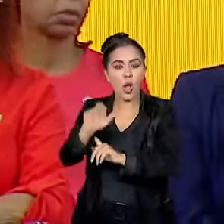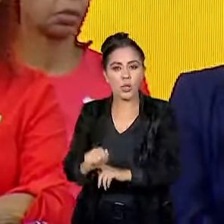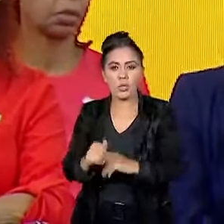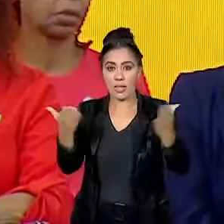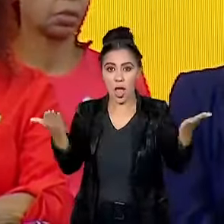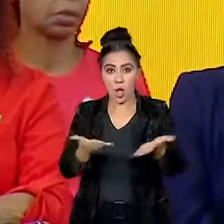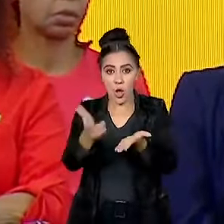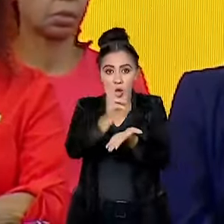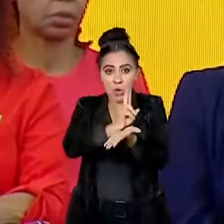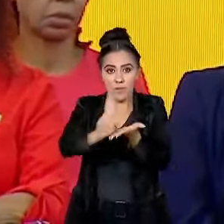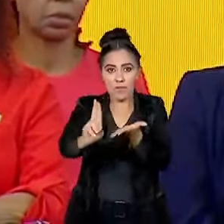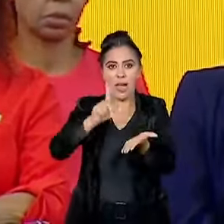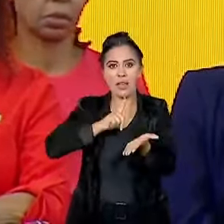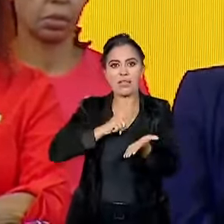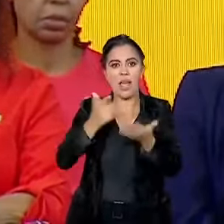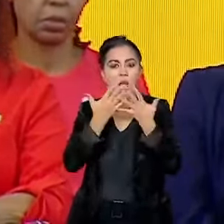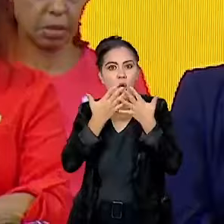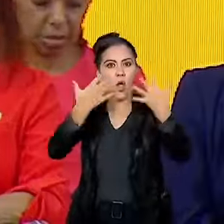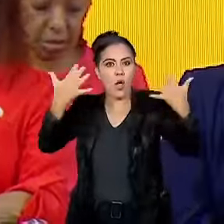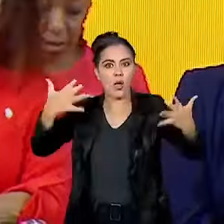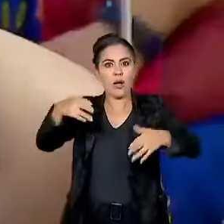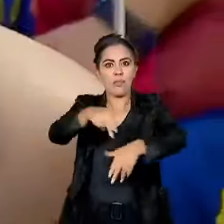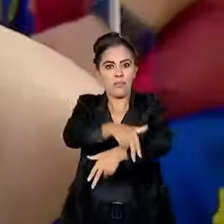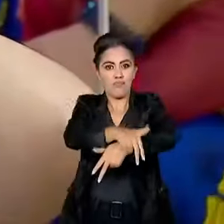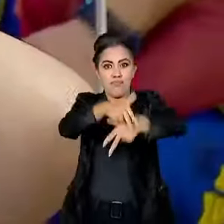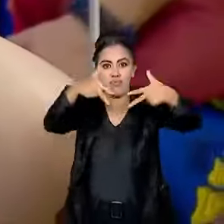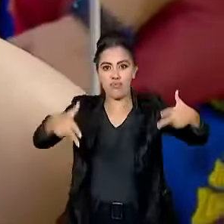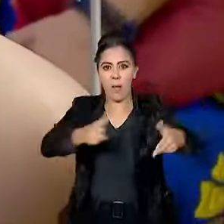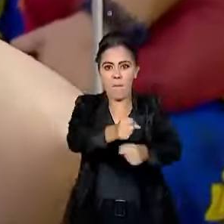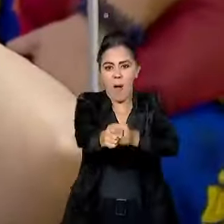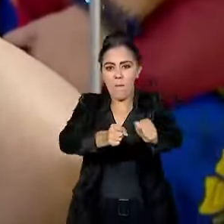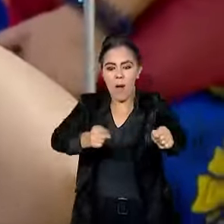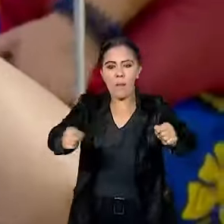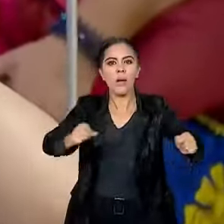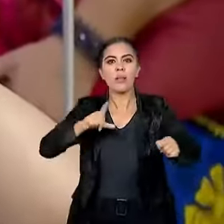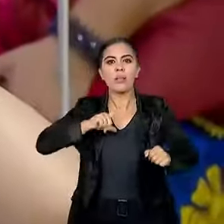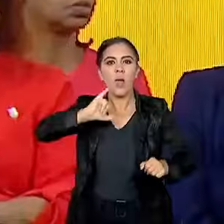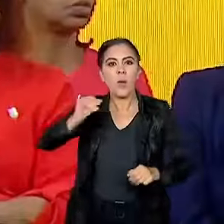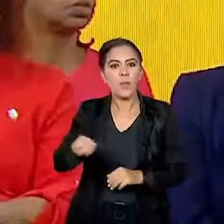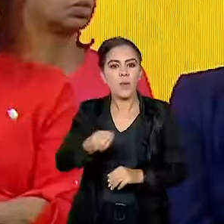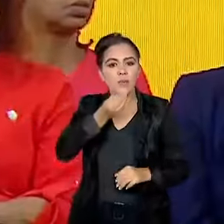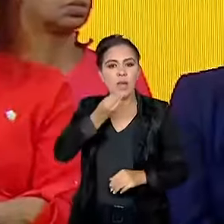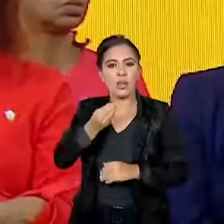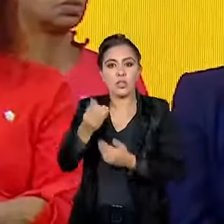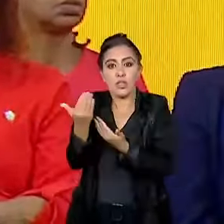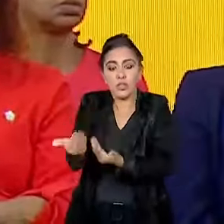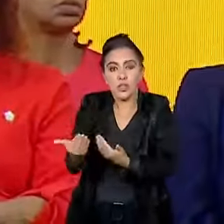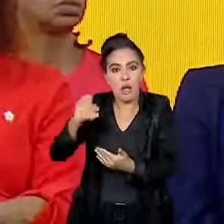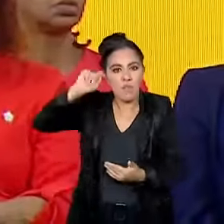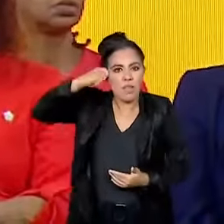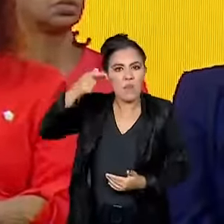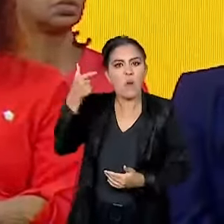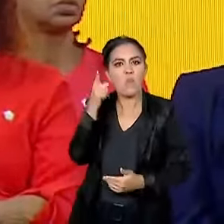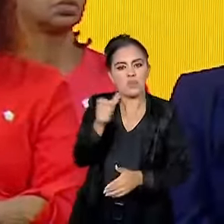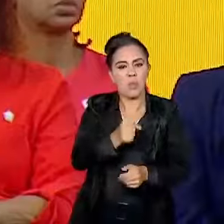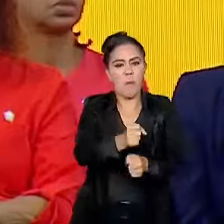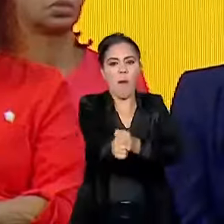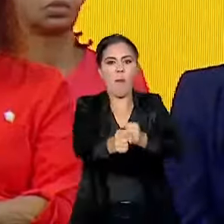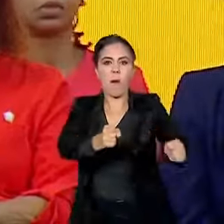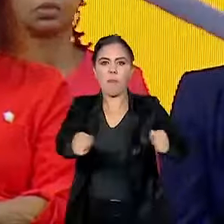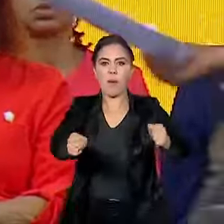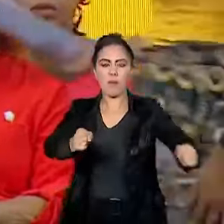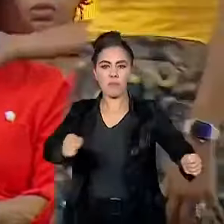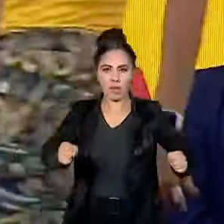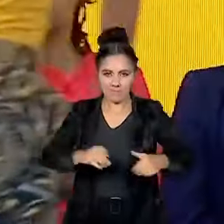universidades brasileiras e deram aos jovens negros a oportunidade de ocuparem cada vez mais espaços na